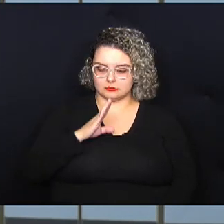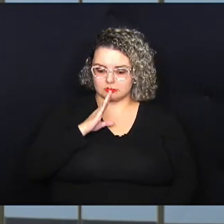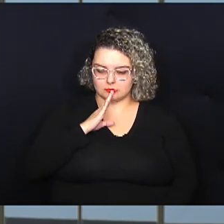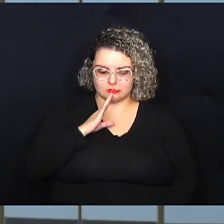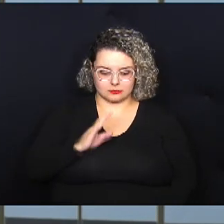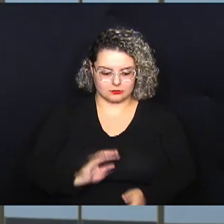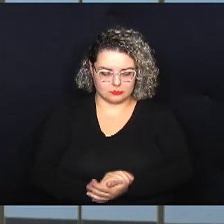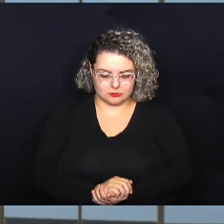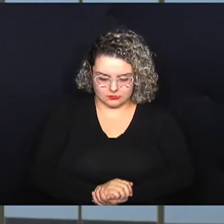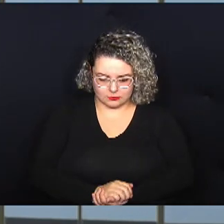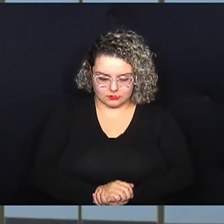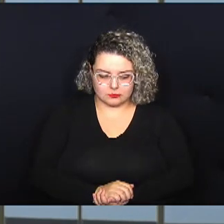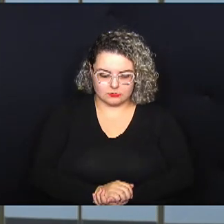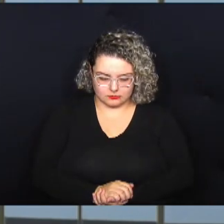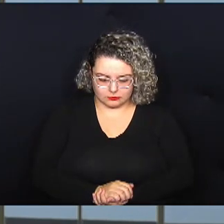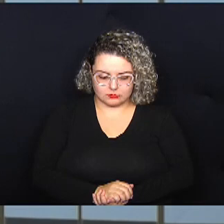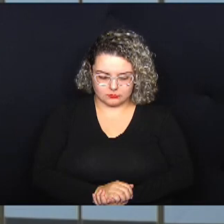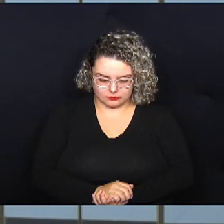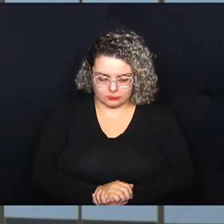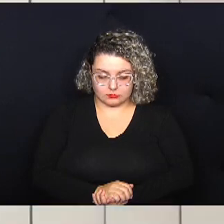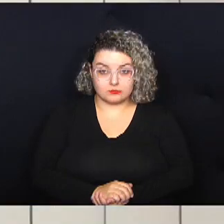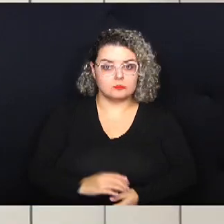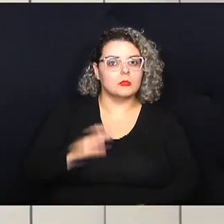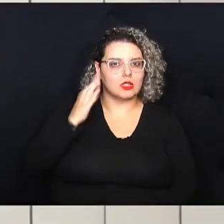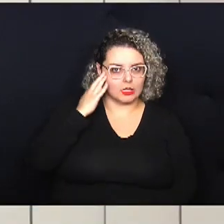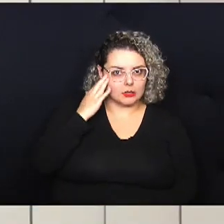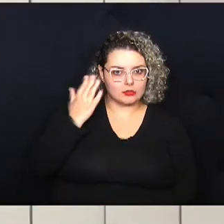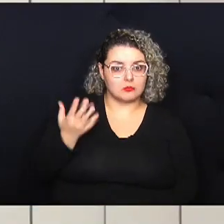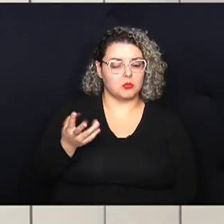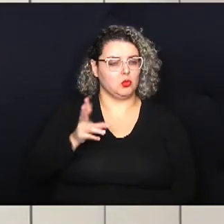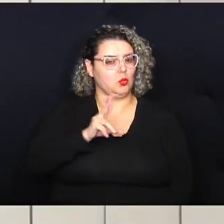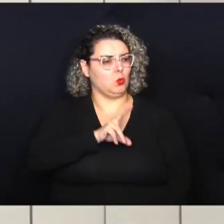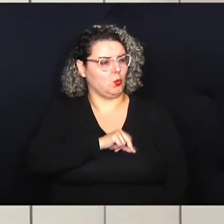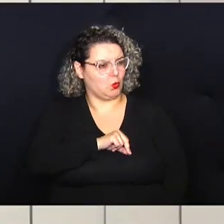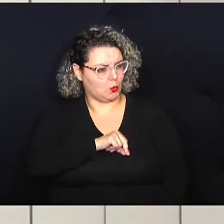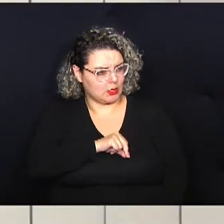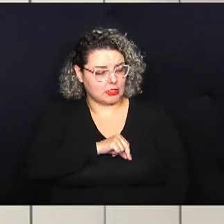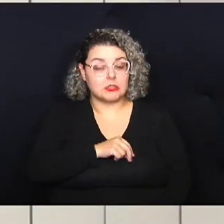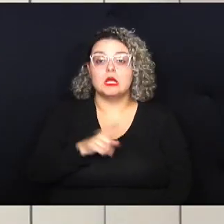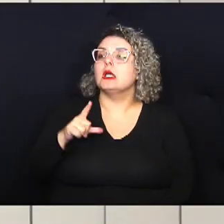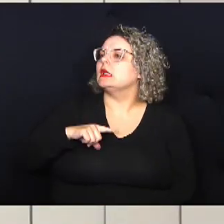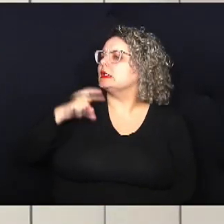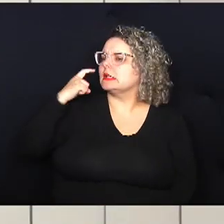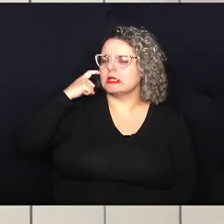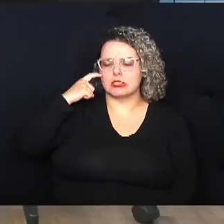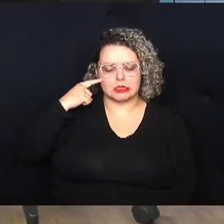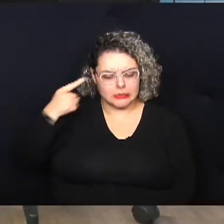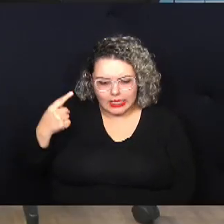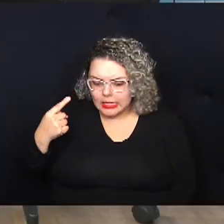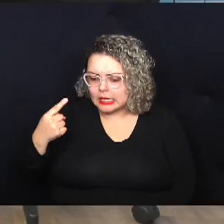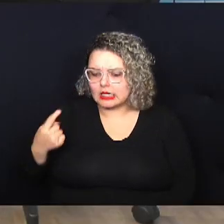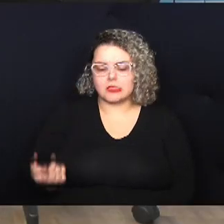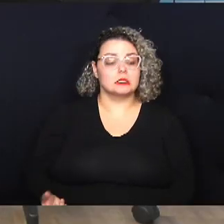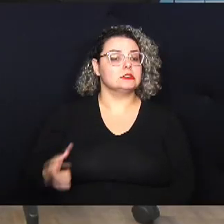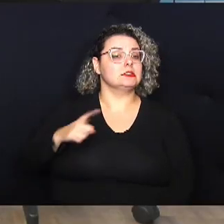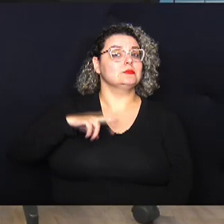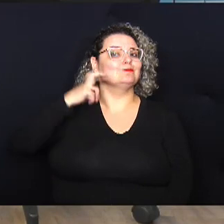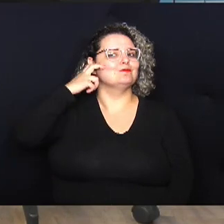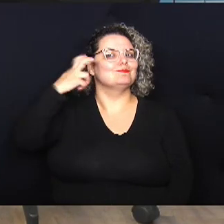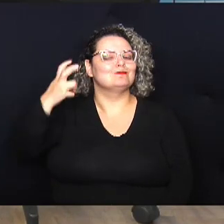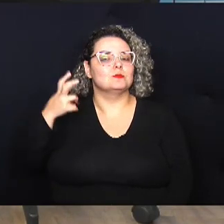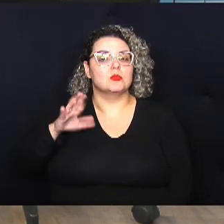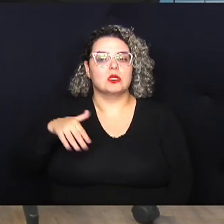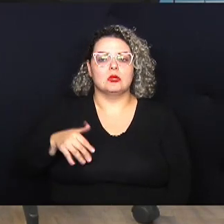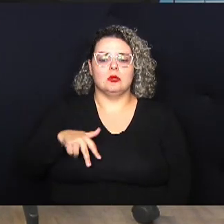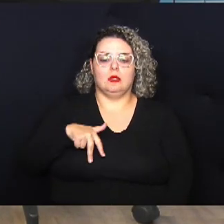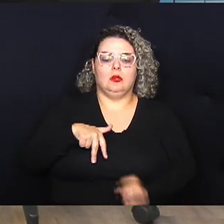Mudas. Olha só. Entendeu? Tem ideias, são mulheres muito inteligentes, Sim. mas a hora de falar,